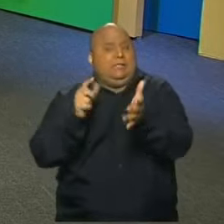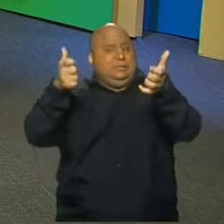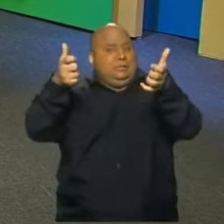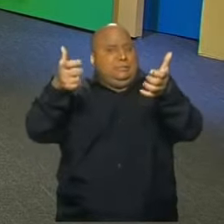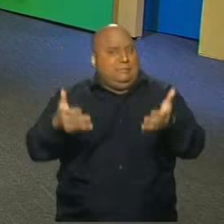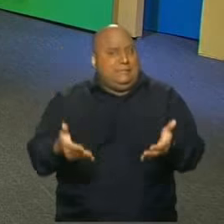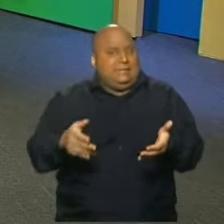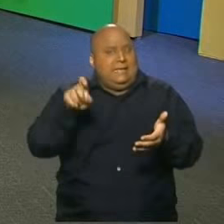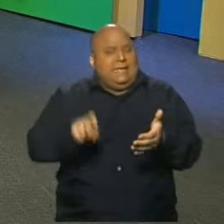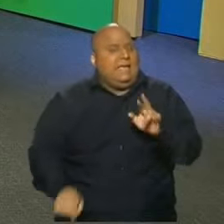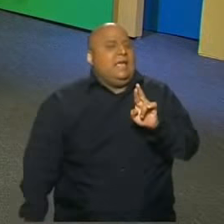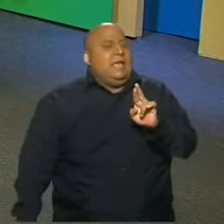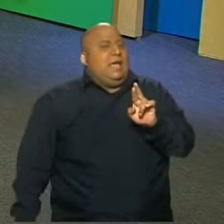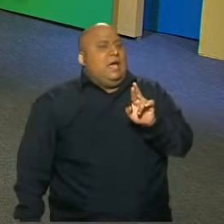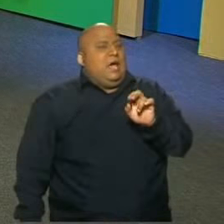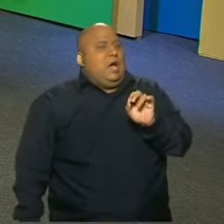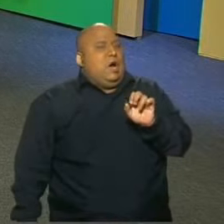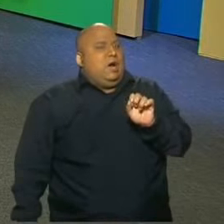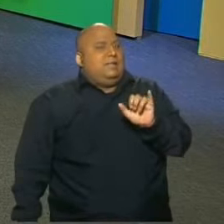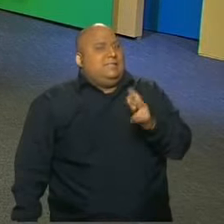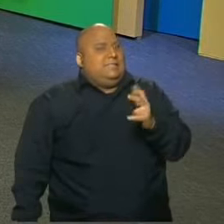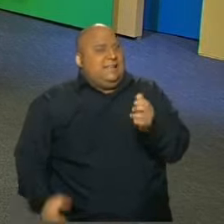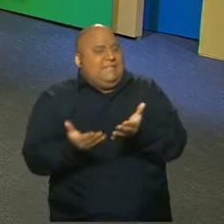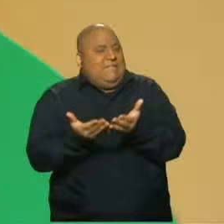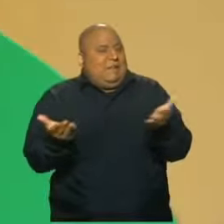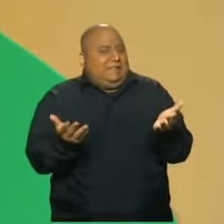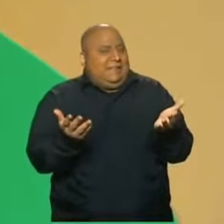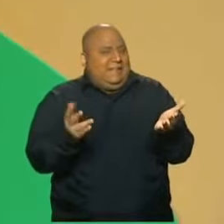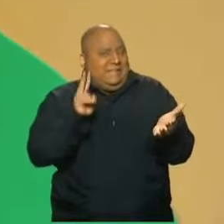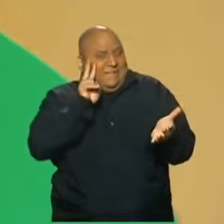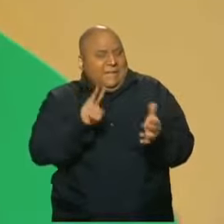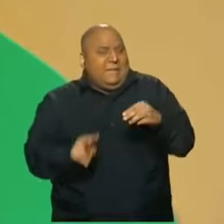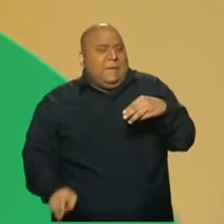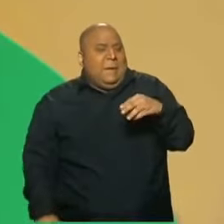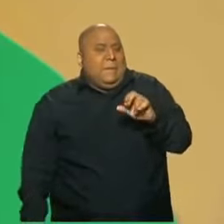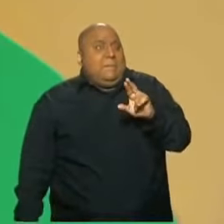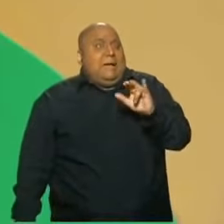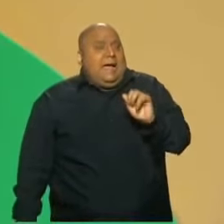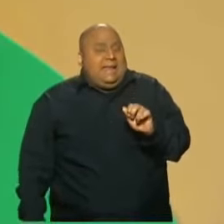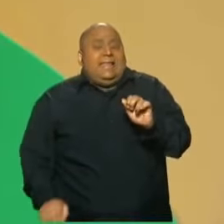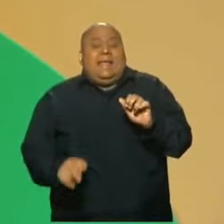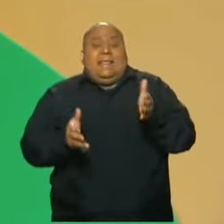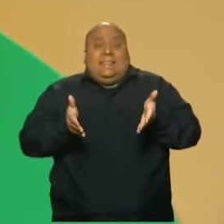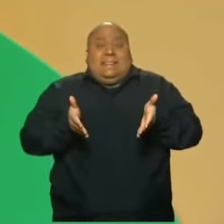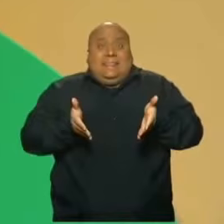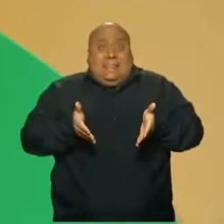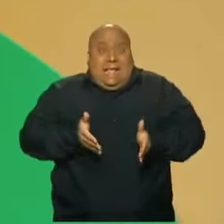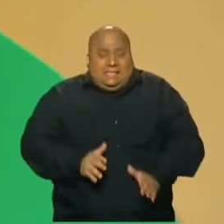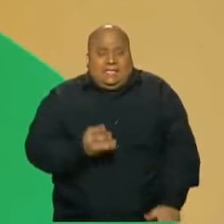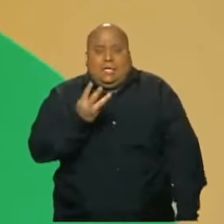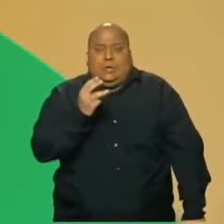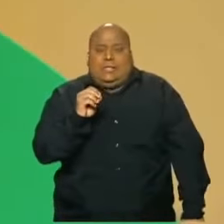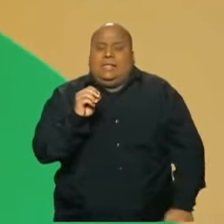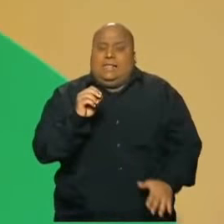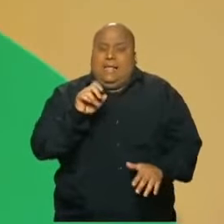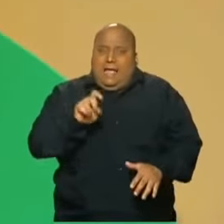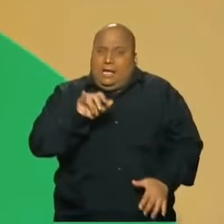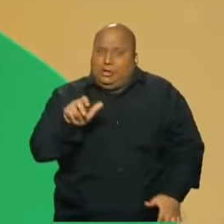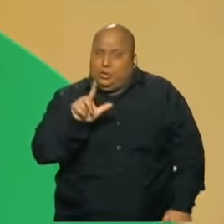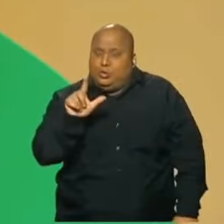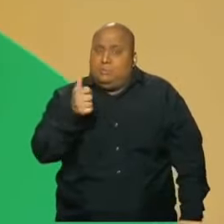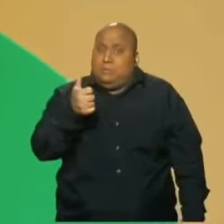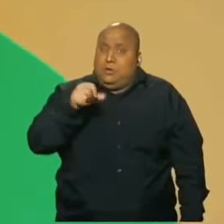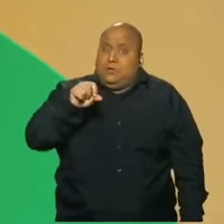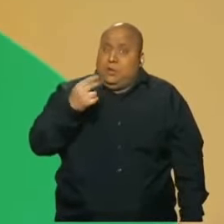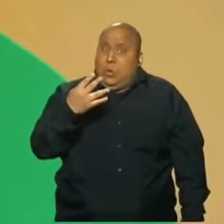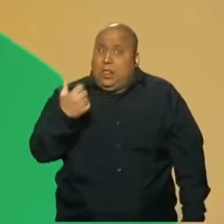pouquinho mais de Rosinha de Valença para você. Maria Rosa Canelas nasceu em 30 de julho de 1941.